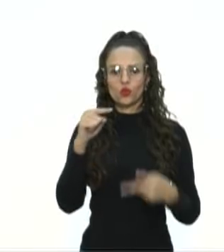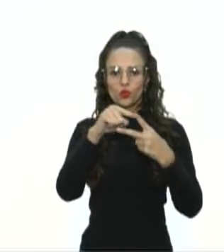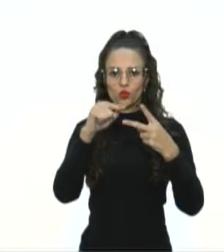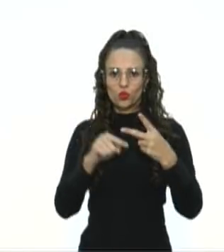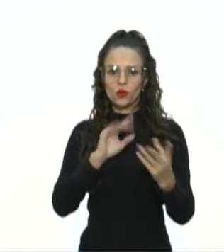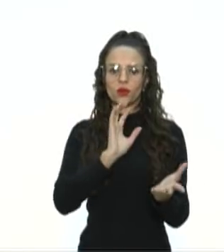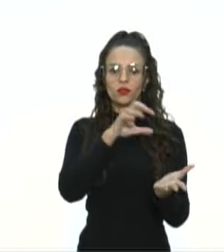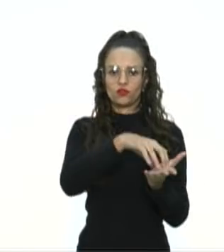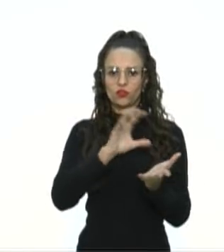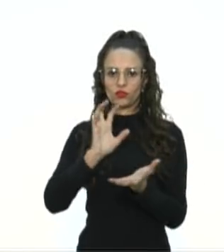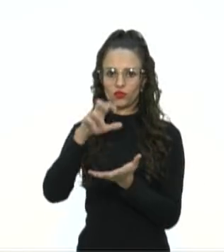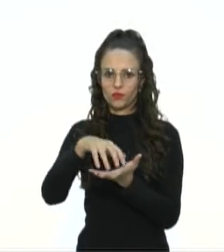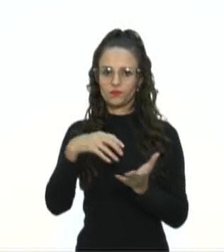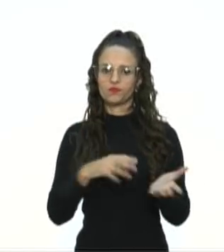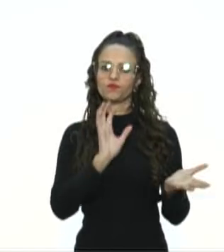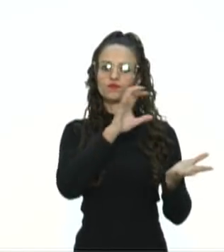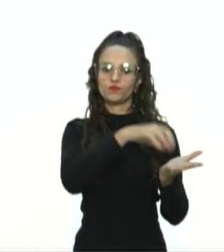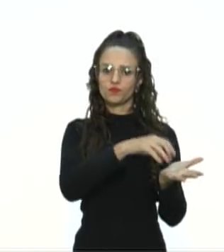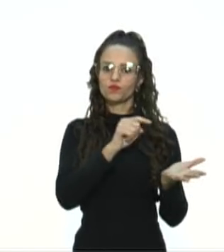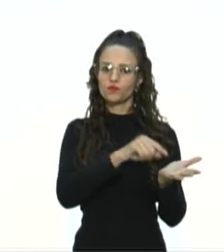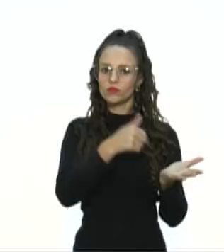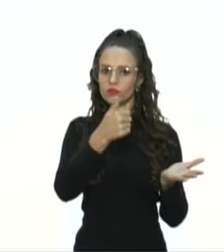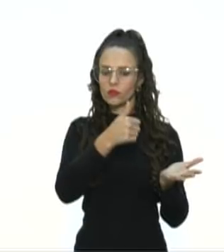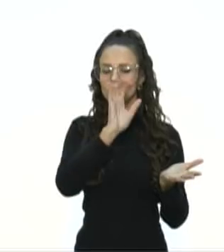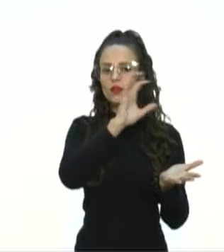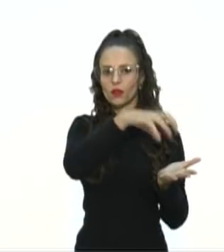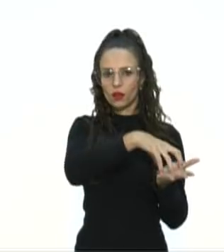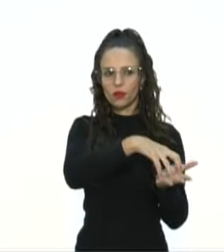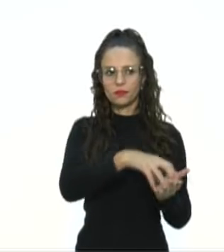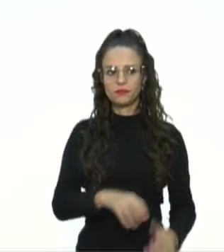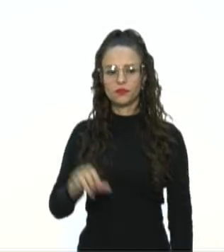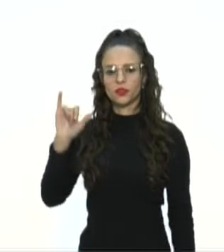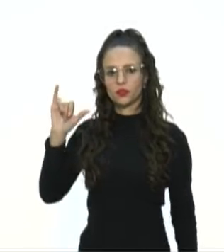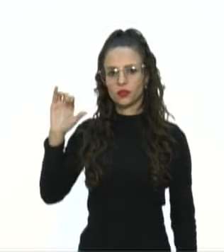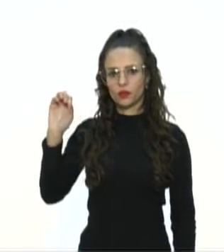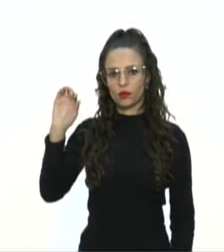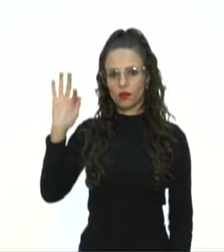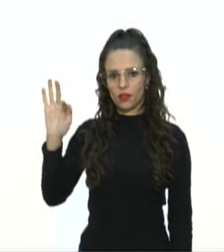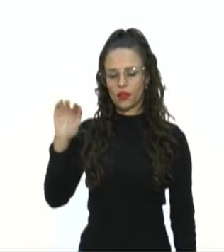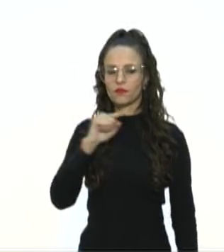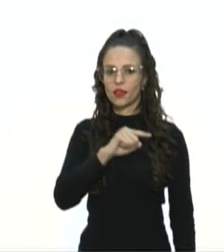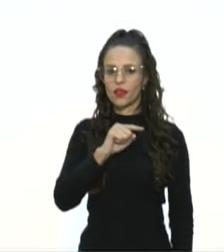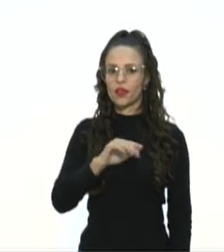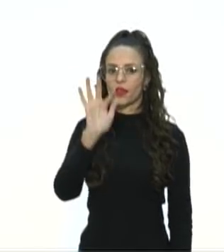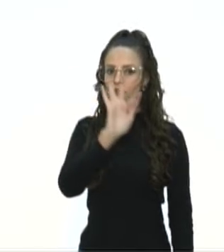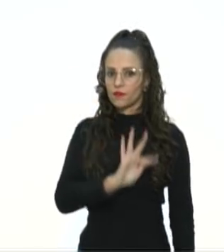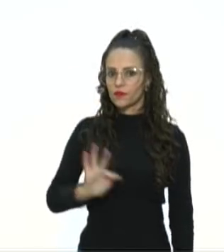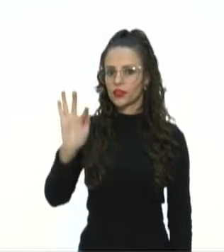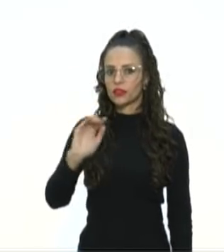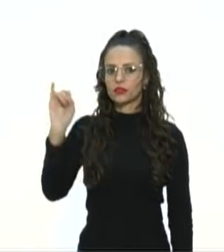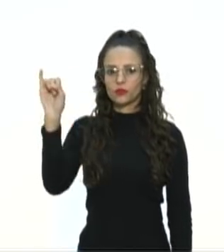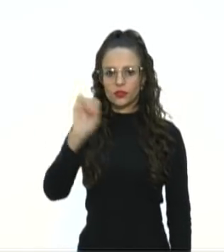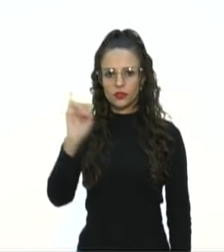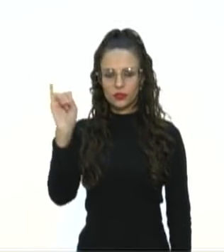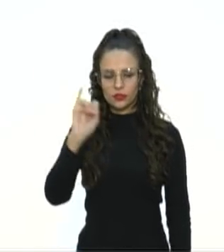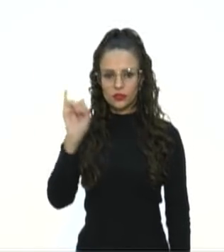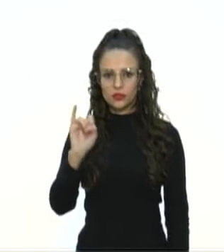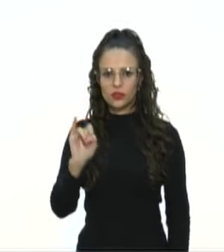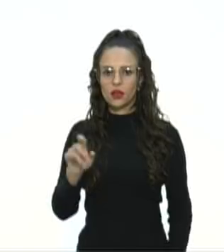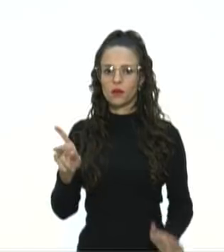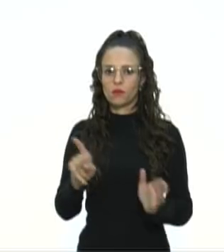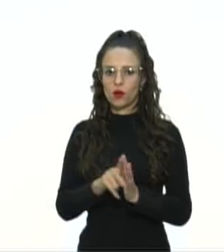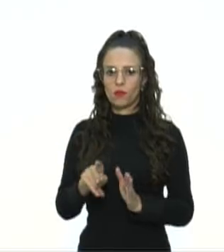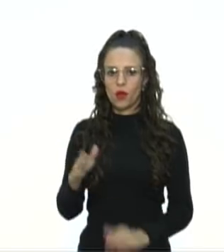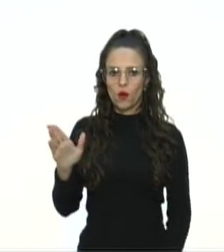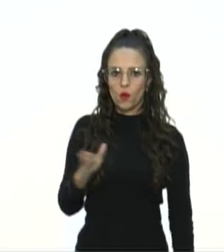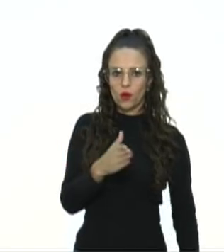que faz essa divulgação, né? Então a primeira delas é a IOF, que é a Federação Internacional de Orientação,